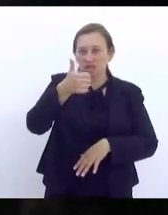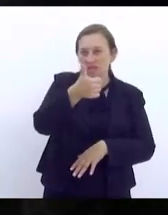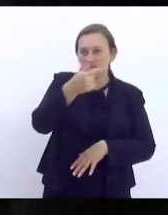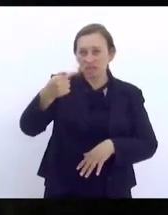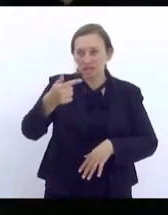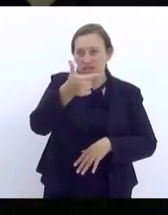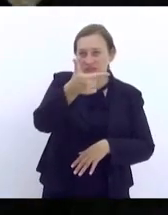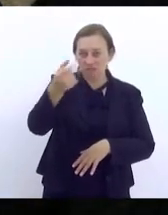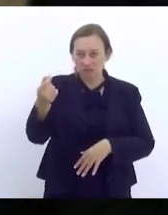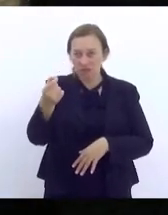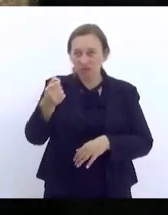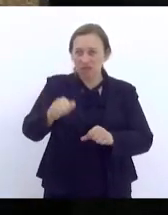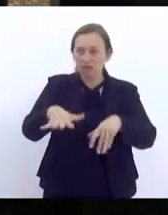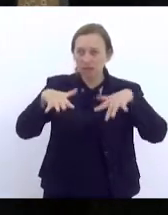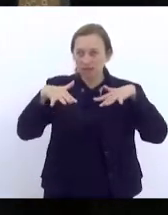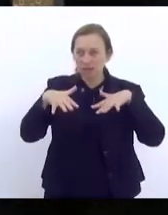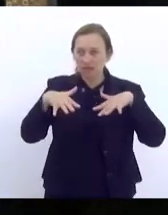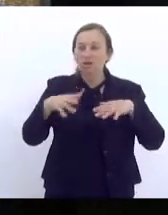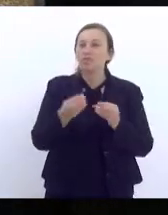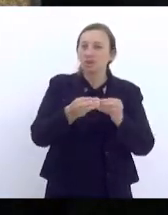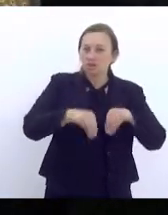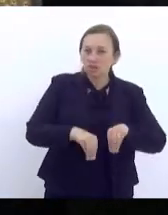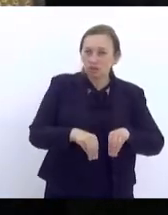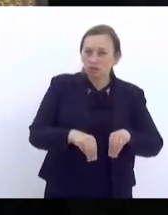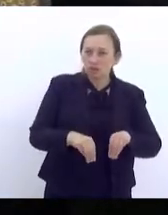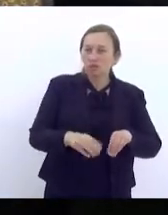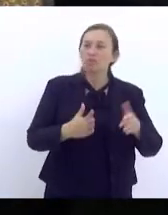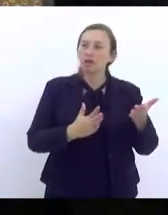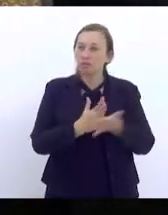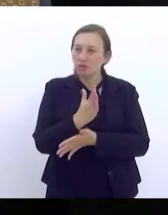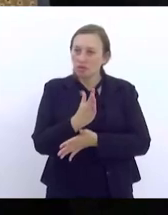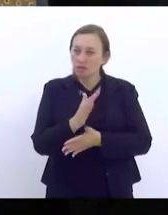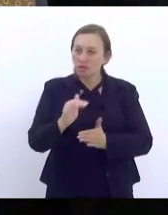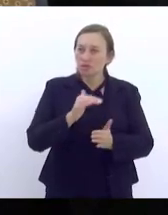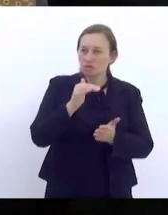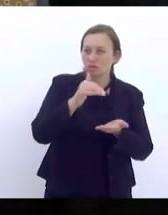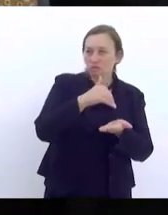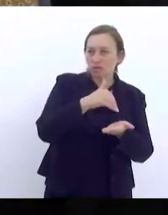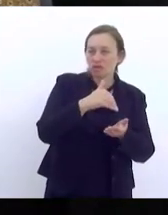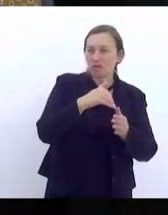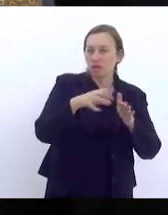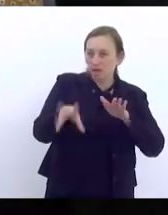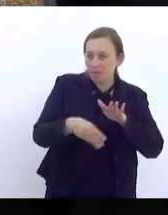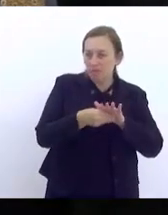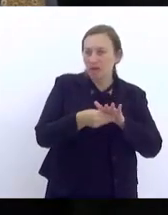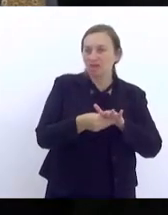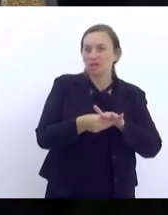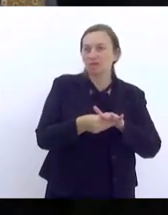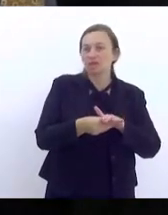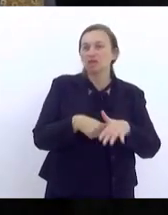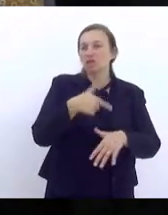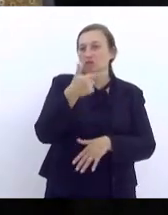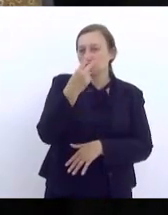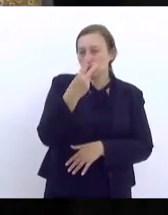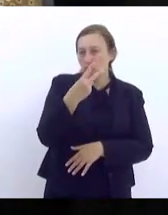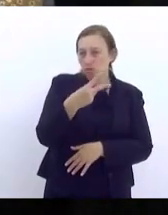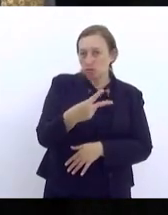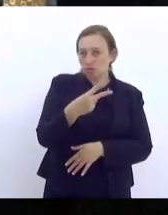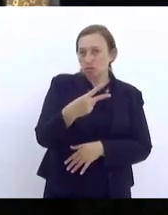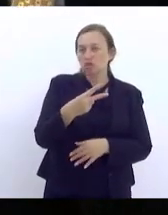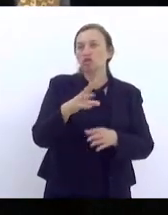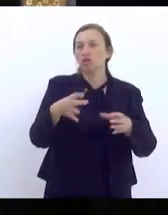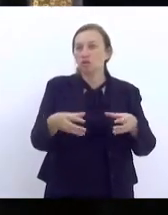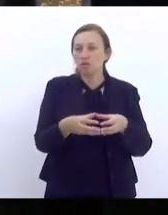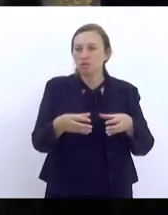e 20 de plenário prejudicada pela aprovação com submenaglutinativa das emendas 2 da comissão